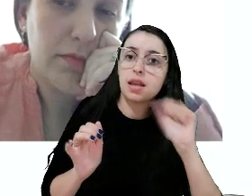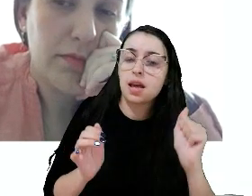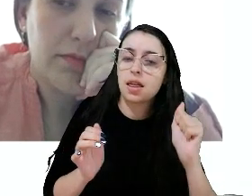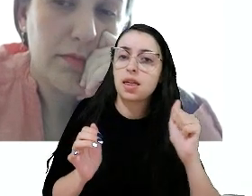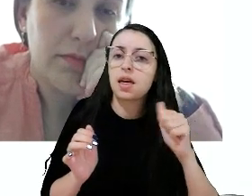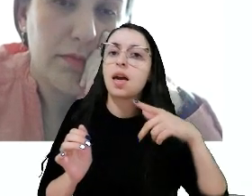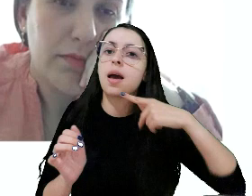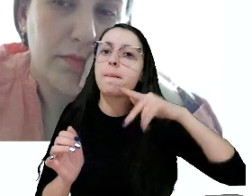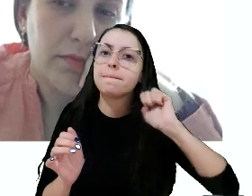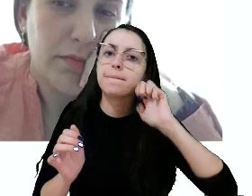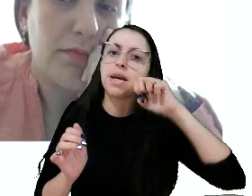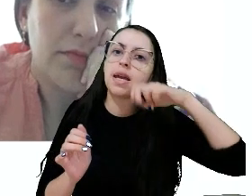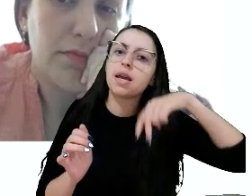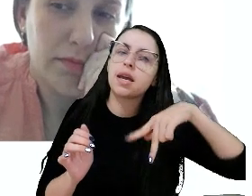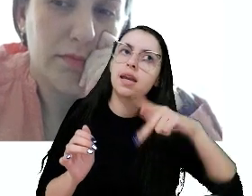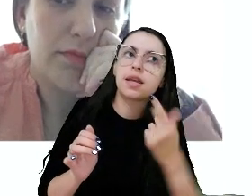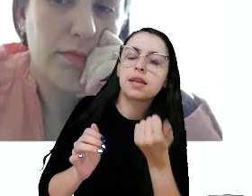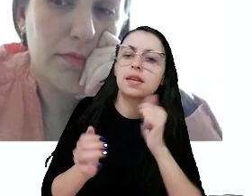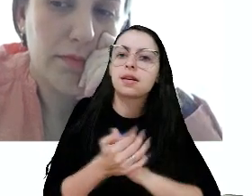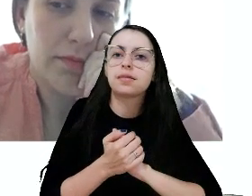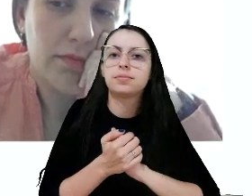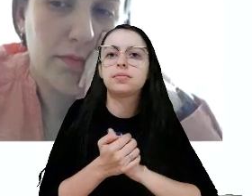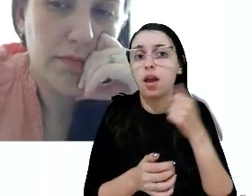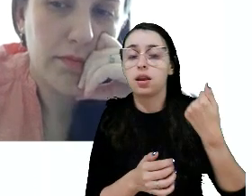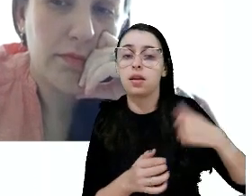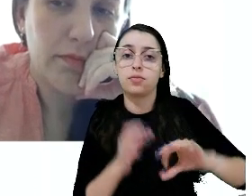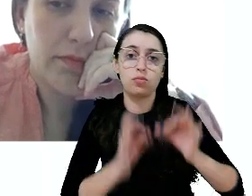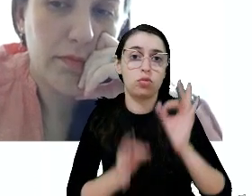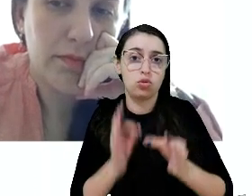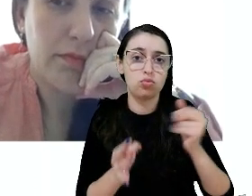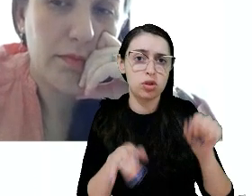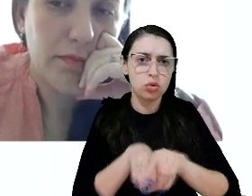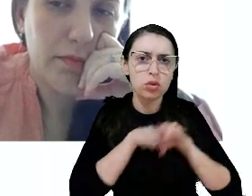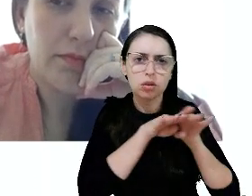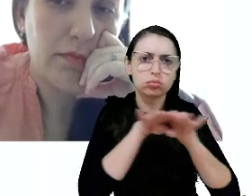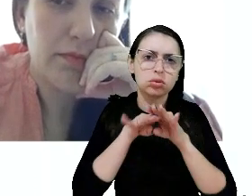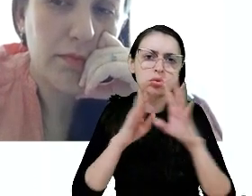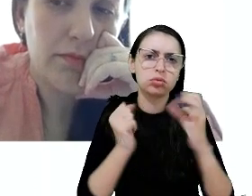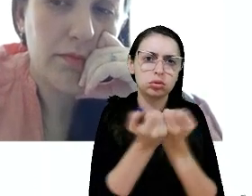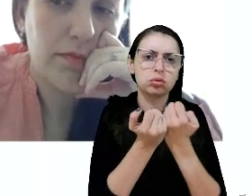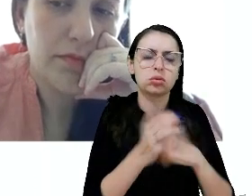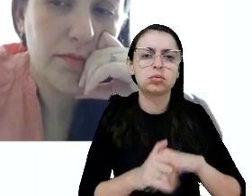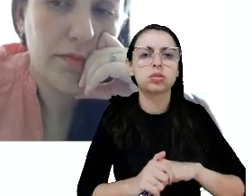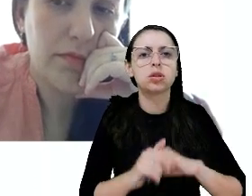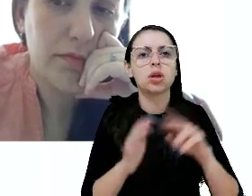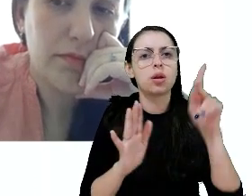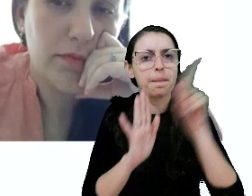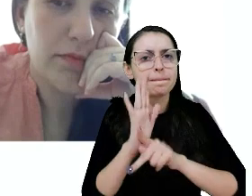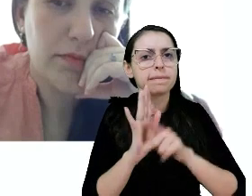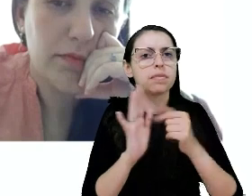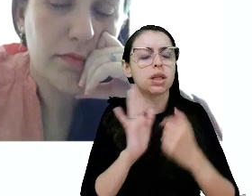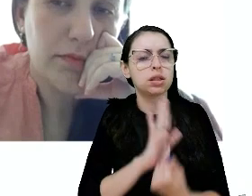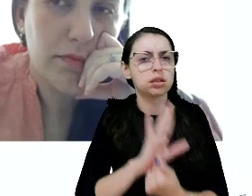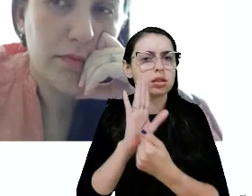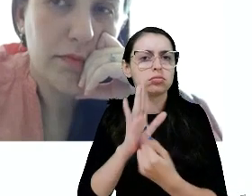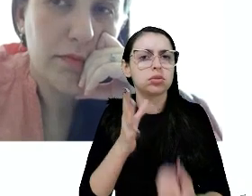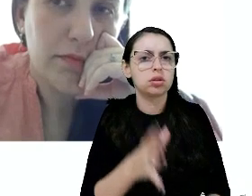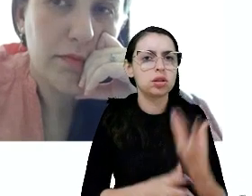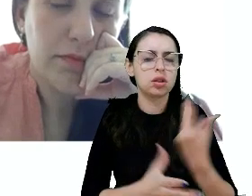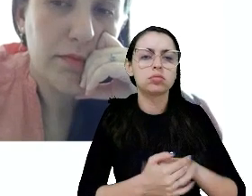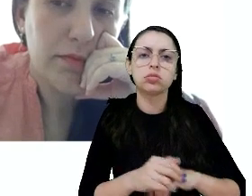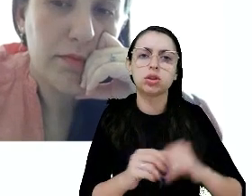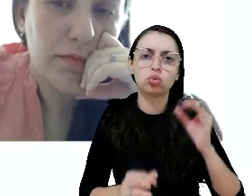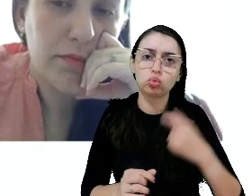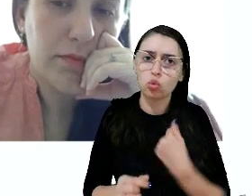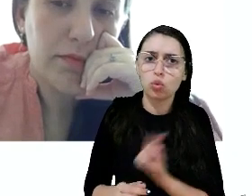osso, mulheres feministas, muitas de nós juristas como eu, entende? Grupo que preparamos essa proposta. Então, gente,